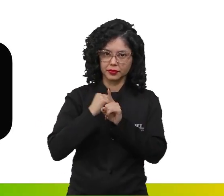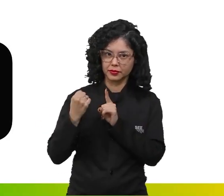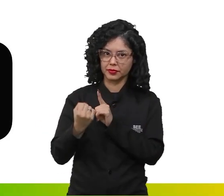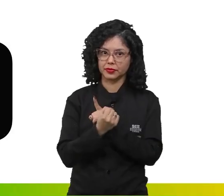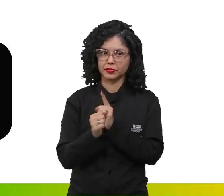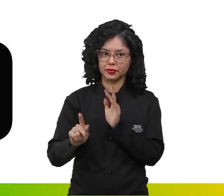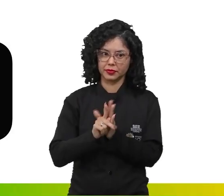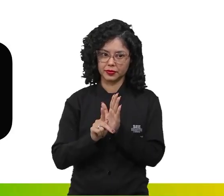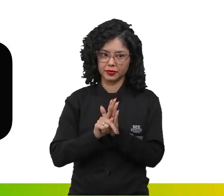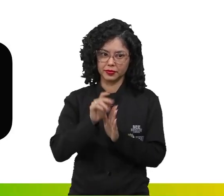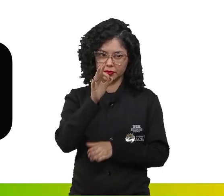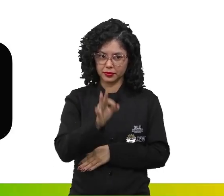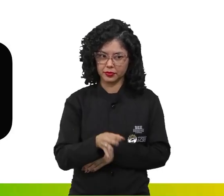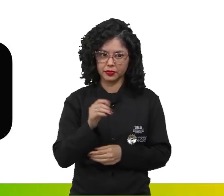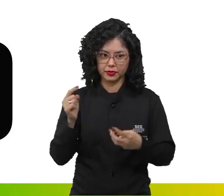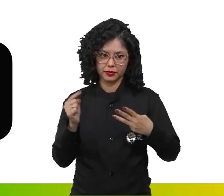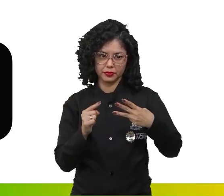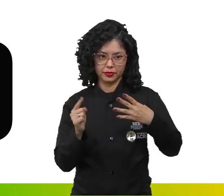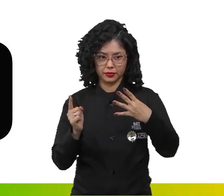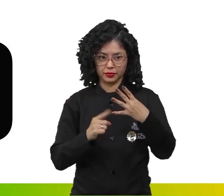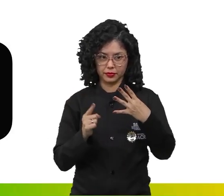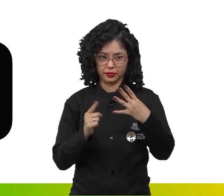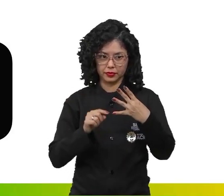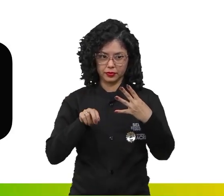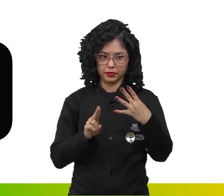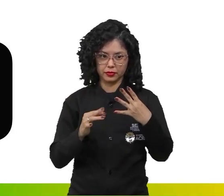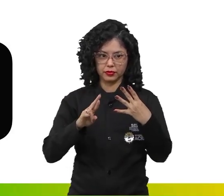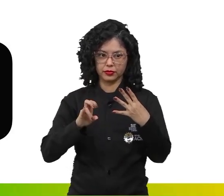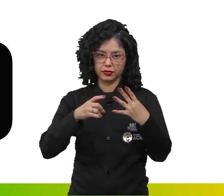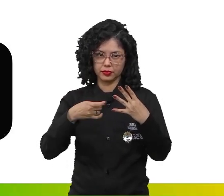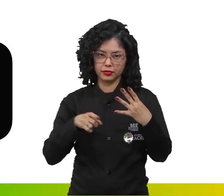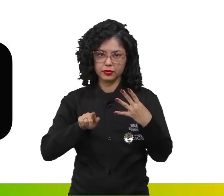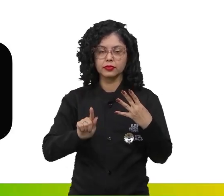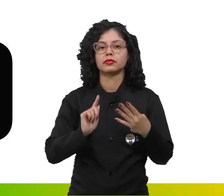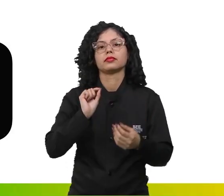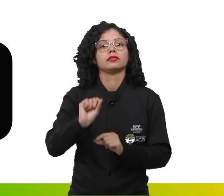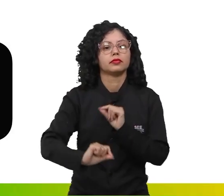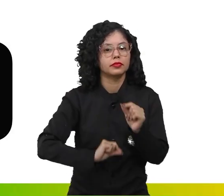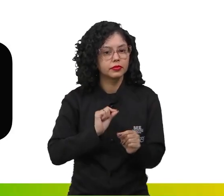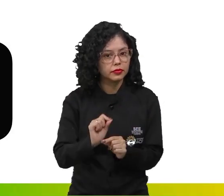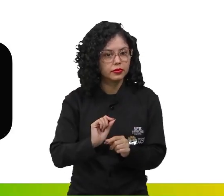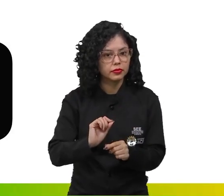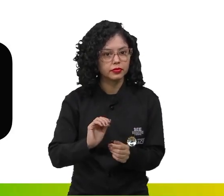tá certo? Já o quarto aí é o unboxing, que é o